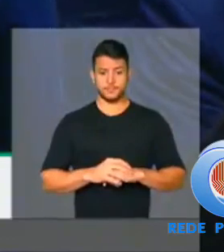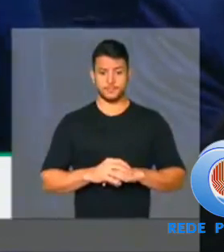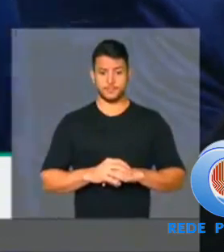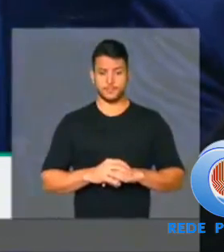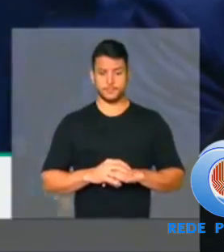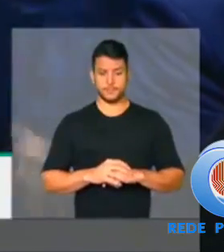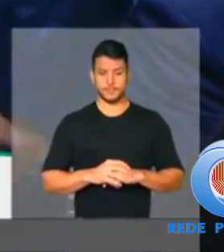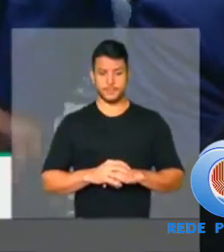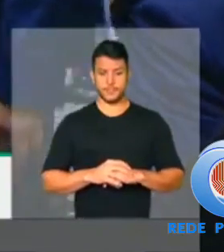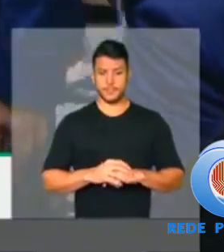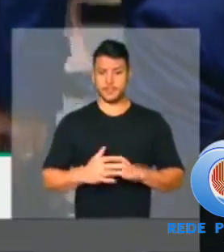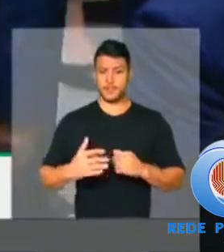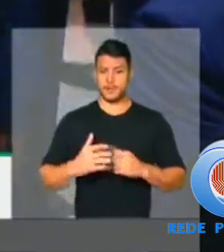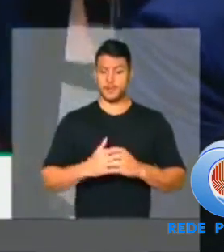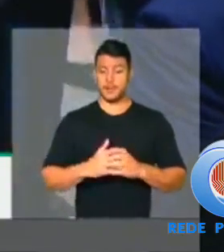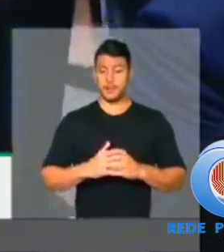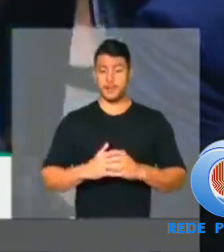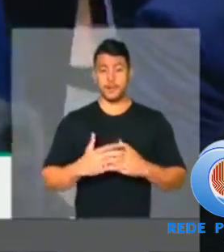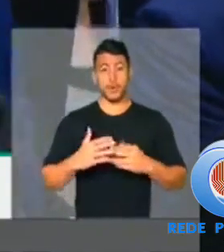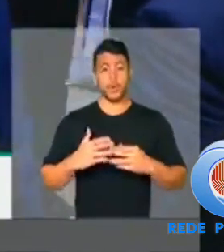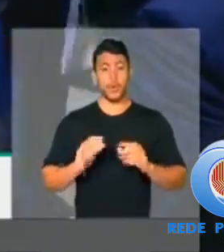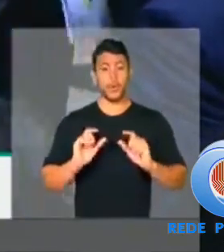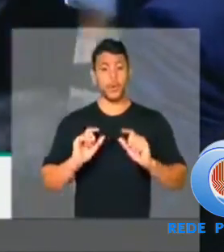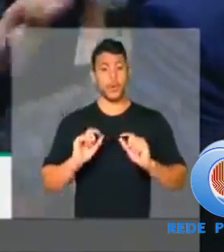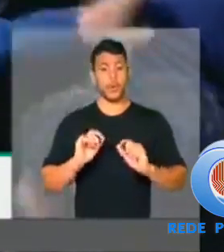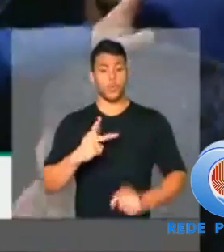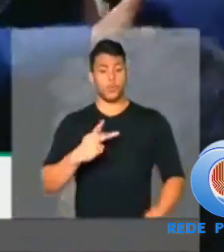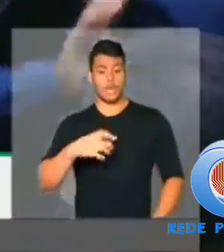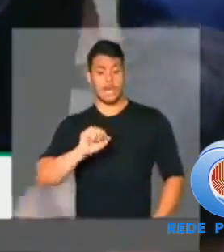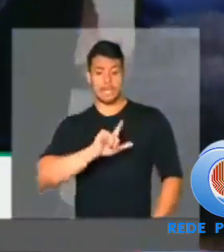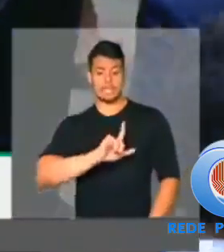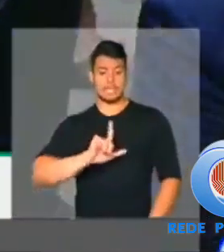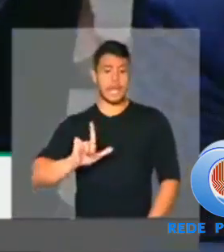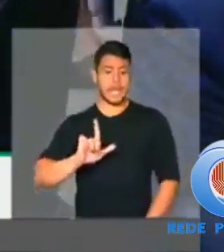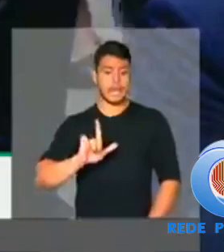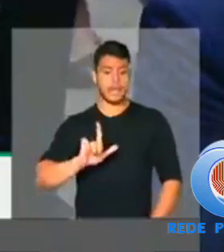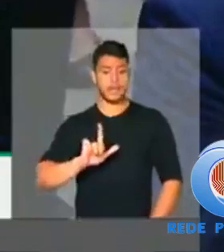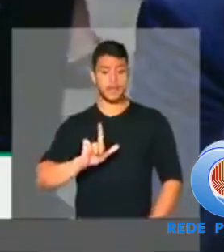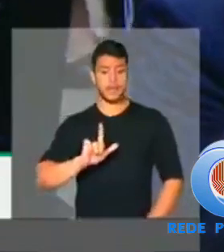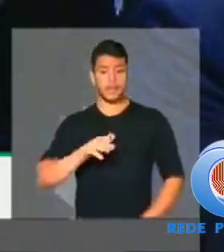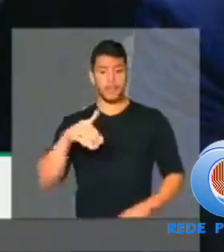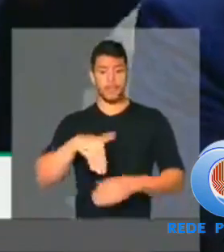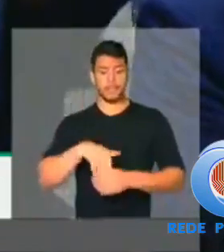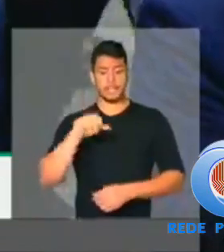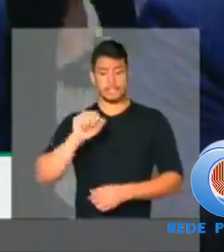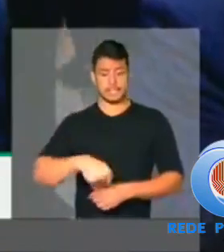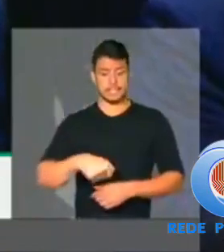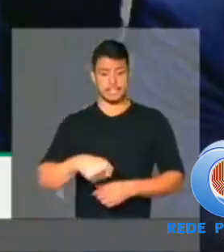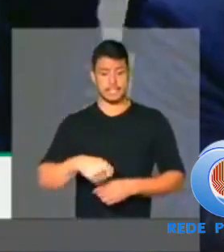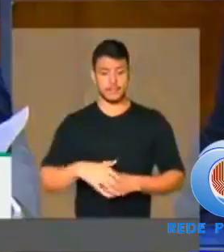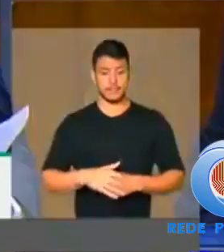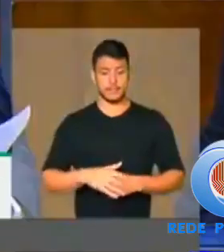tem que continuar te amarrando e te sufocando. Portanto, o PSL, presidente, orienta sim.